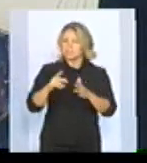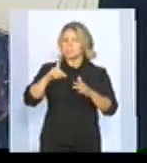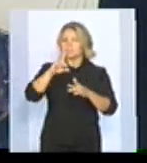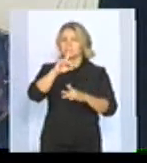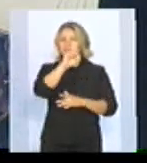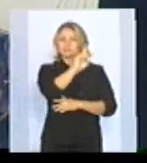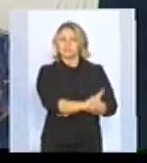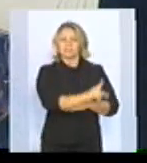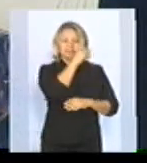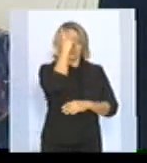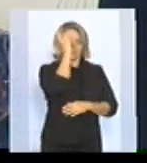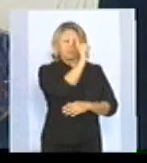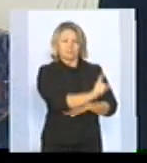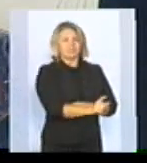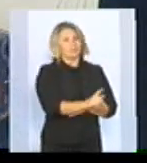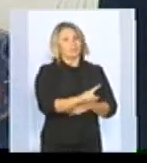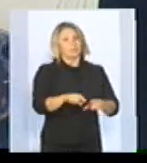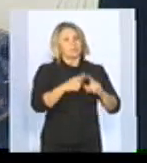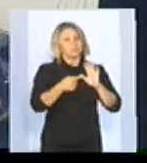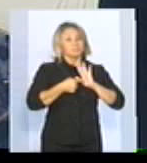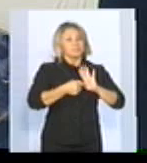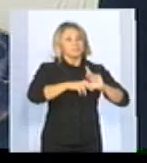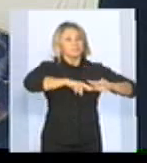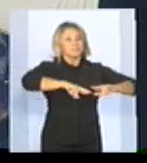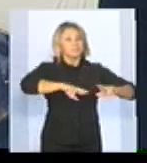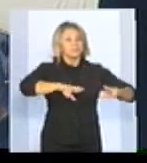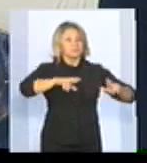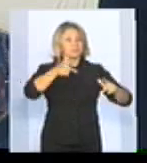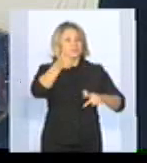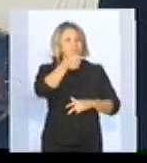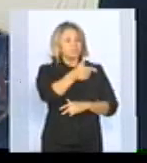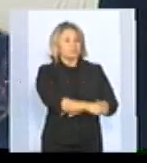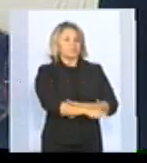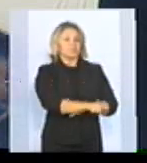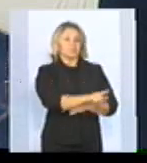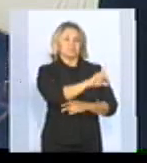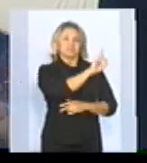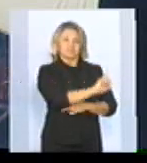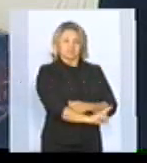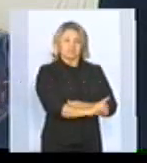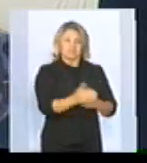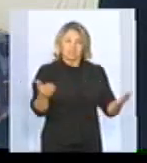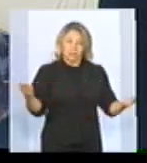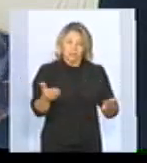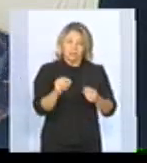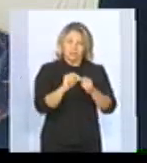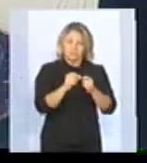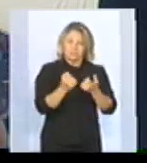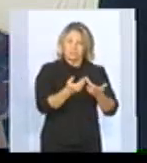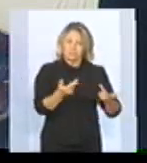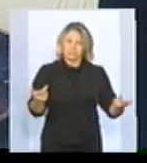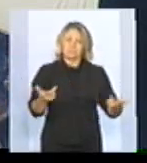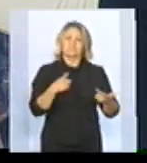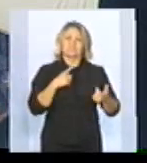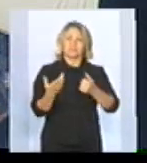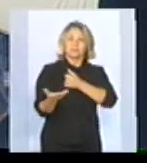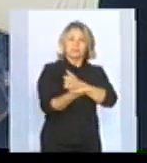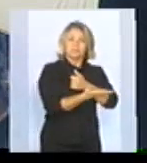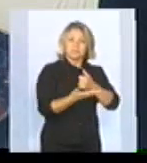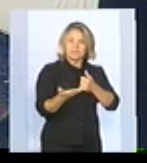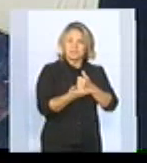promove a garantia desses direitos. Por democrática, nós entendemos uma regulação construída nessas bases, com participação e